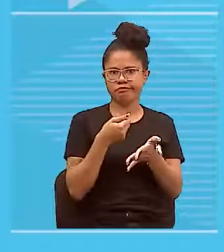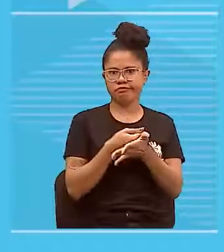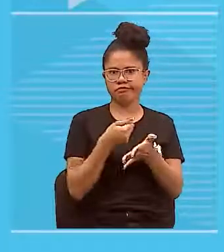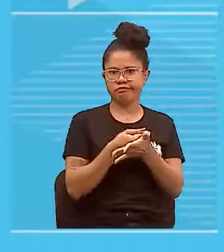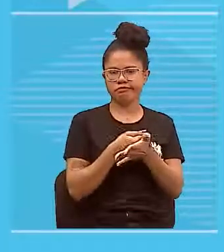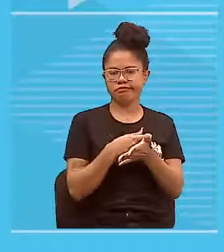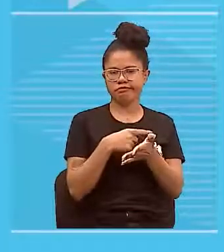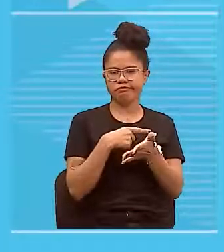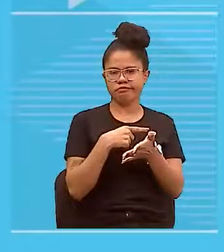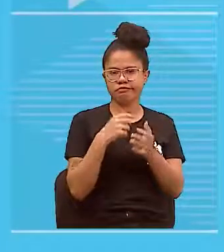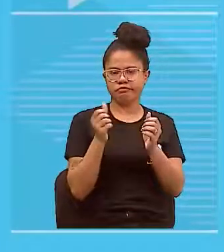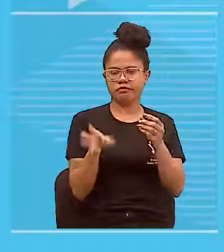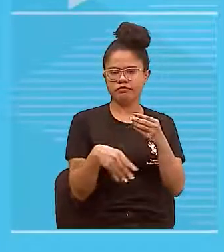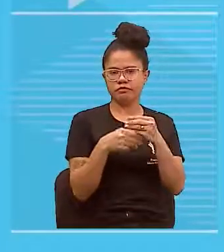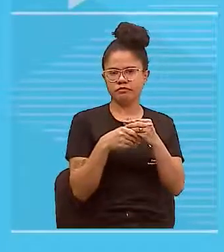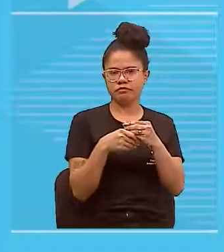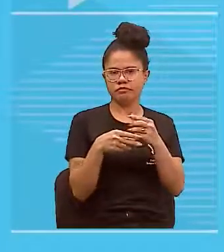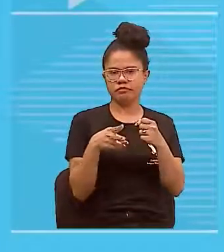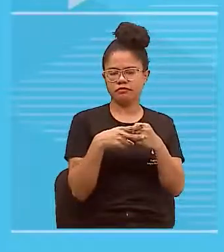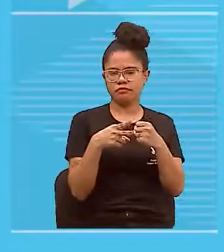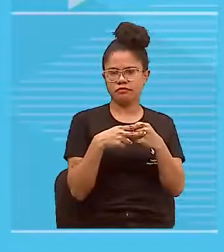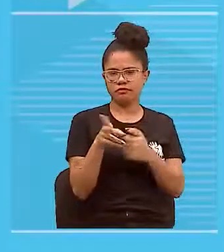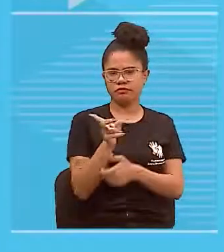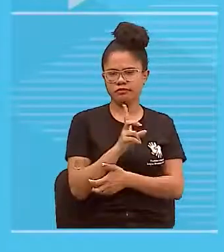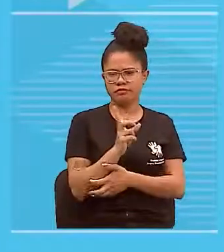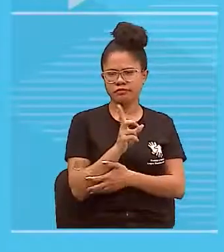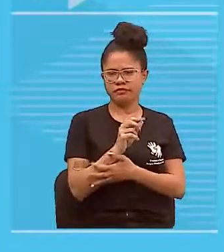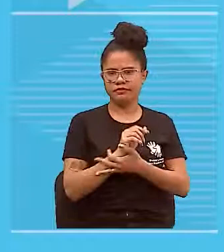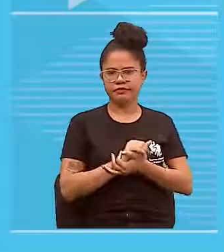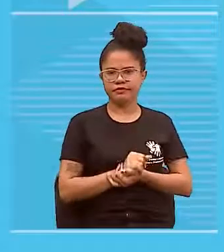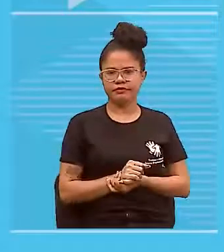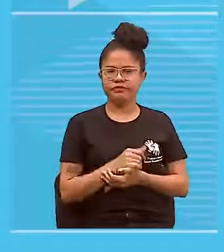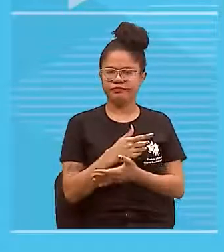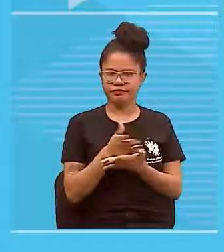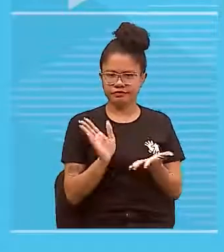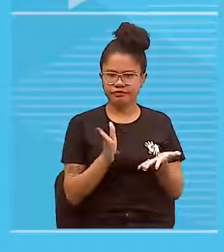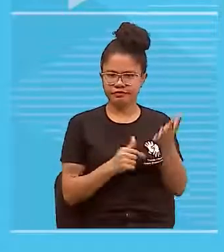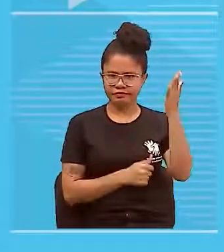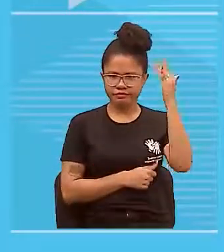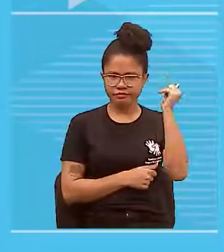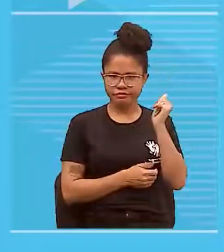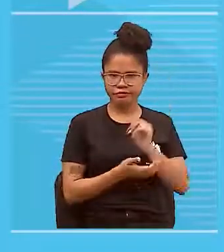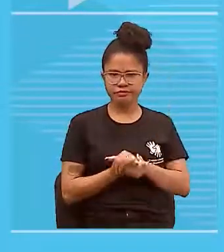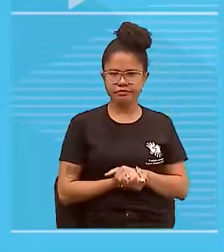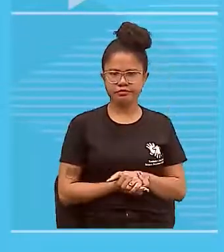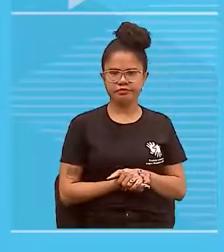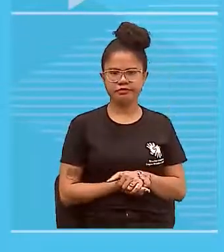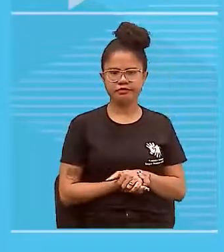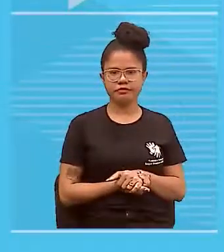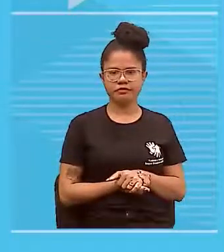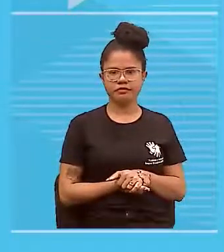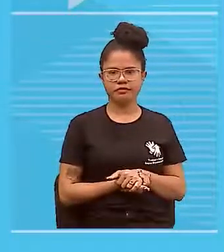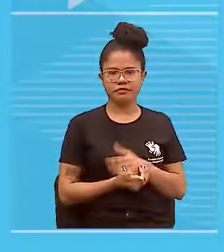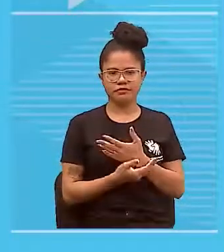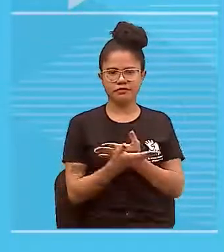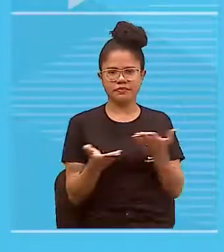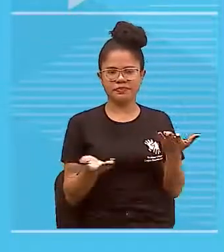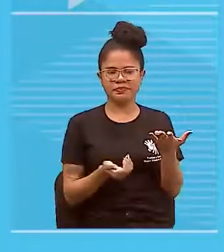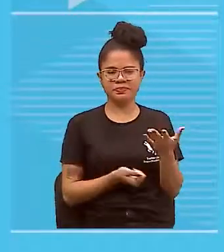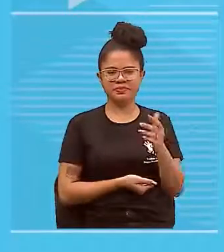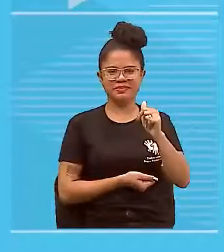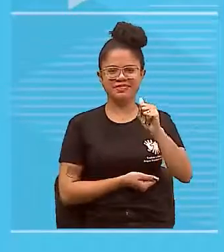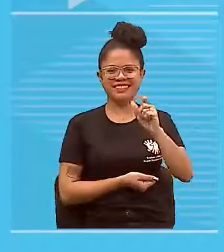verbo transitivo direto tá sabia disso né Adriana sabia disso Adriana